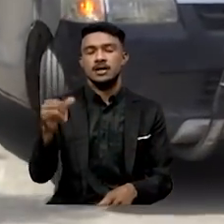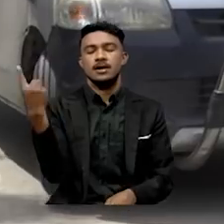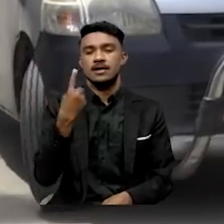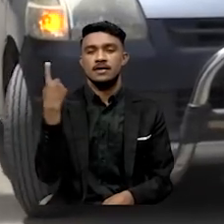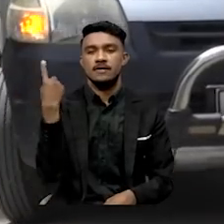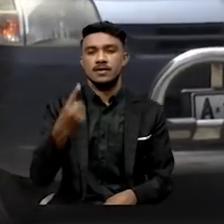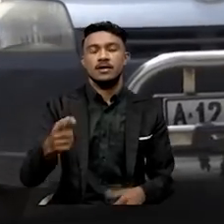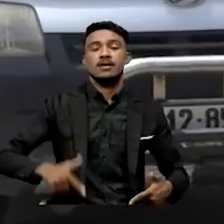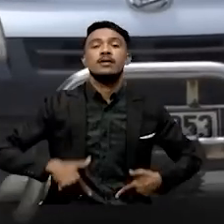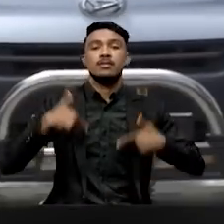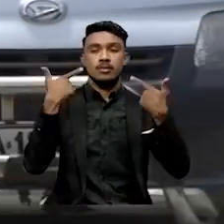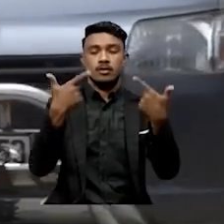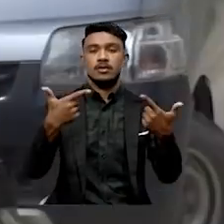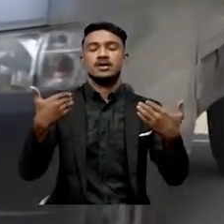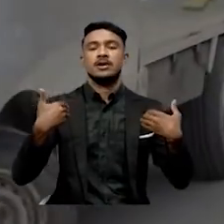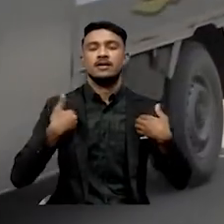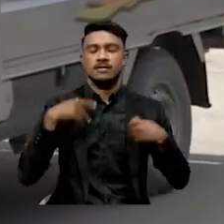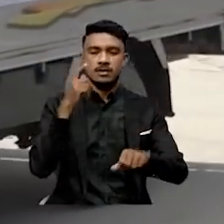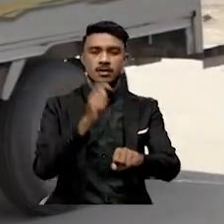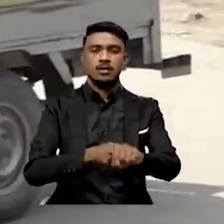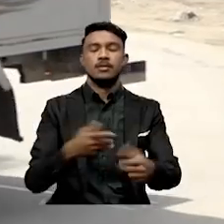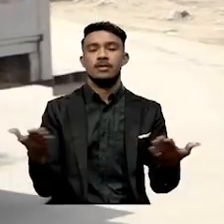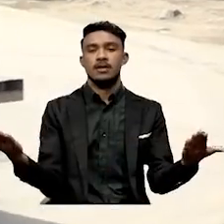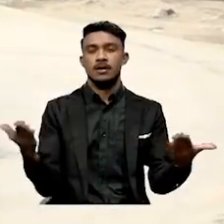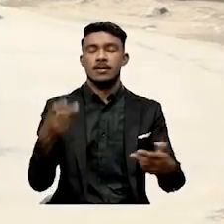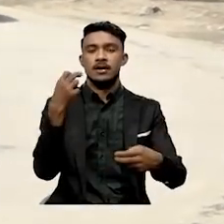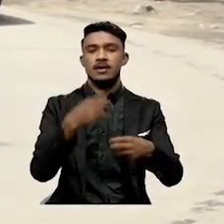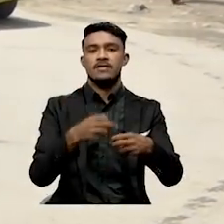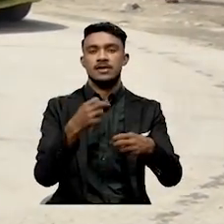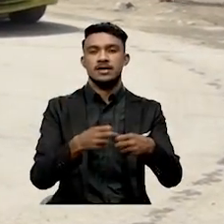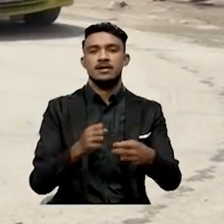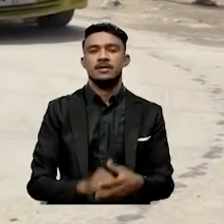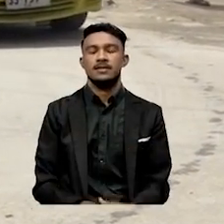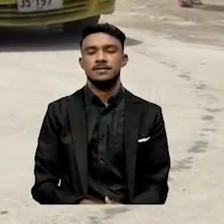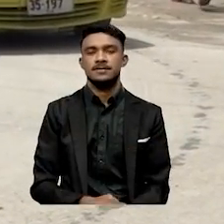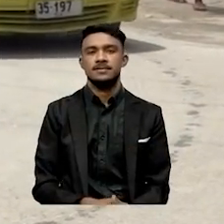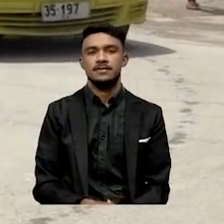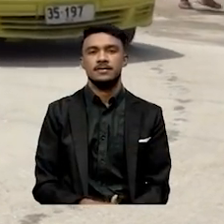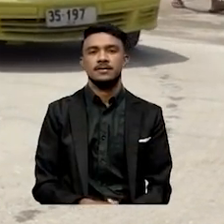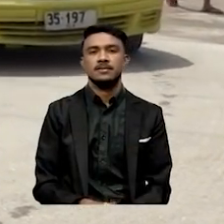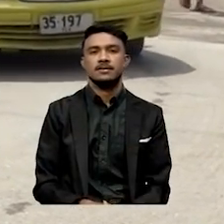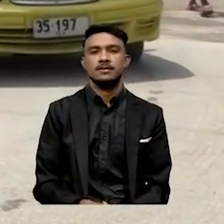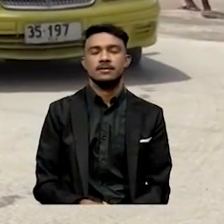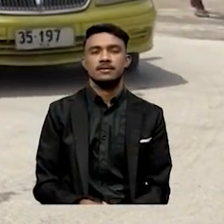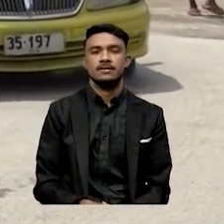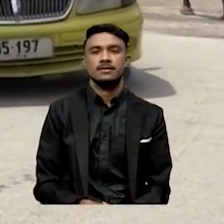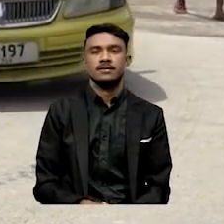Senafaten Morris, iha situação nebe difícil.